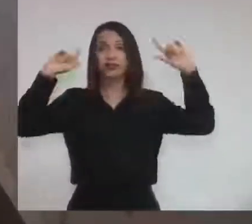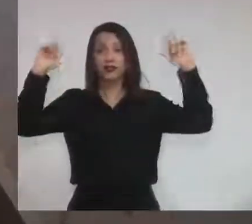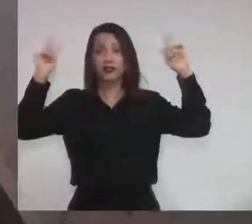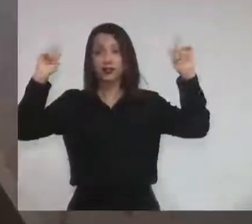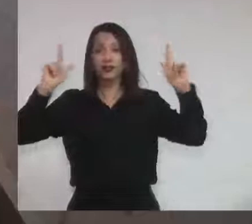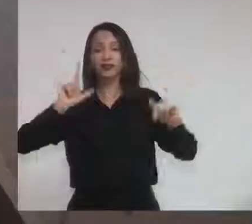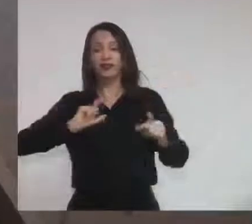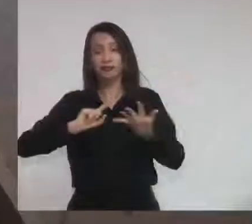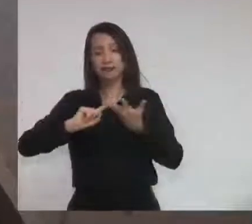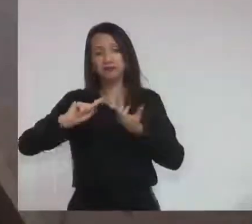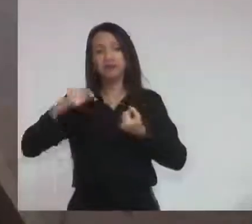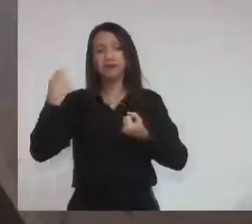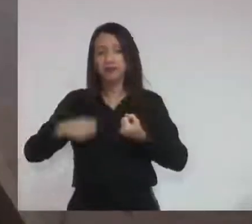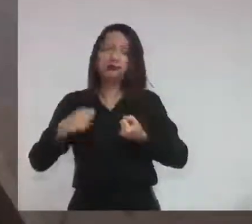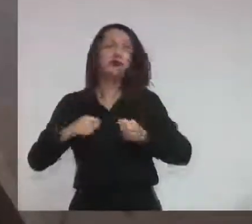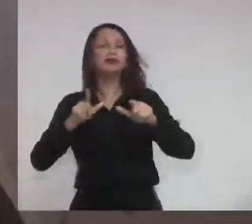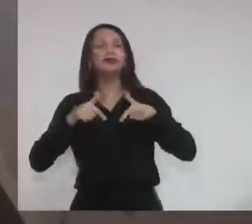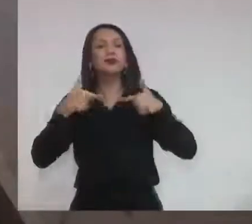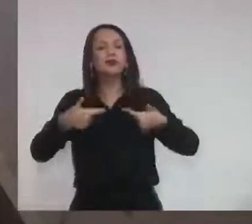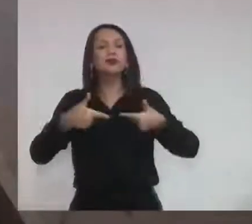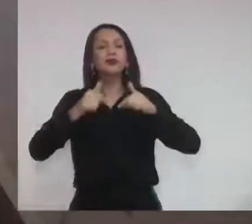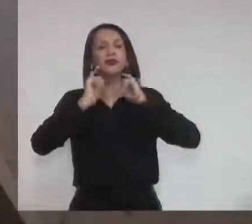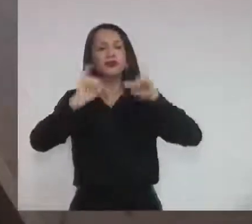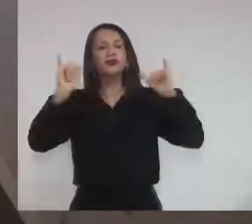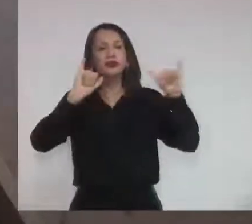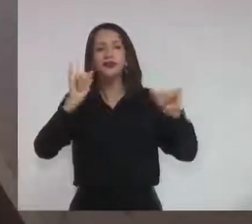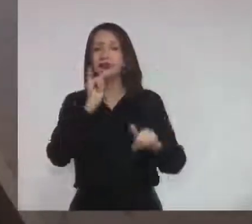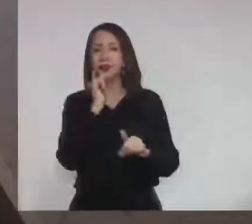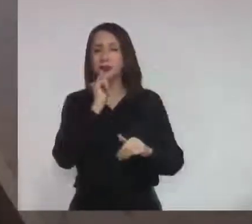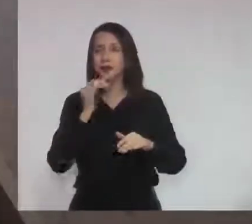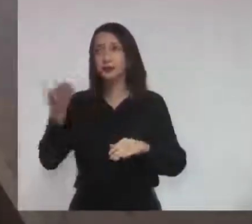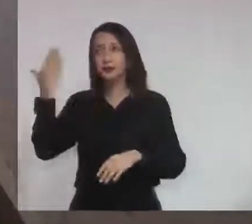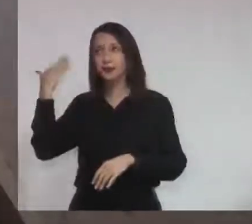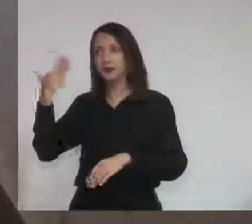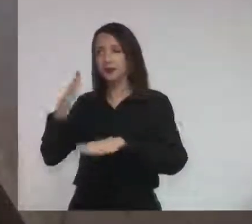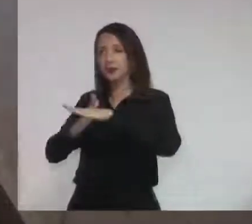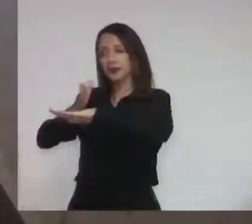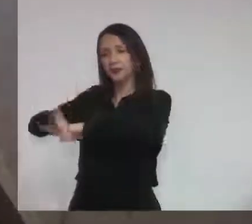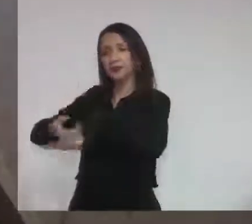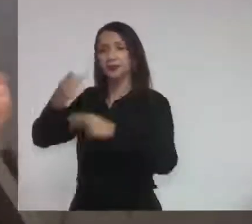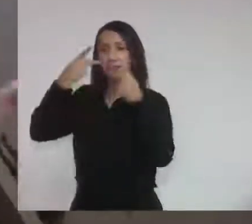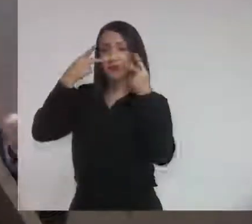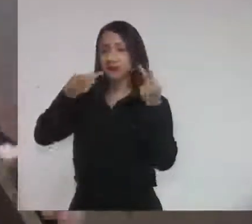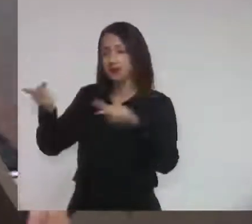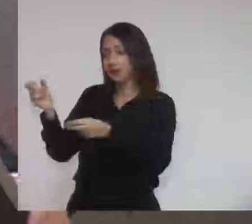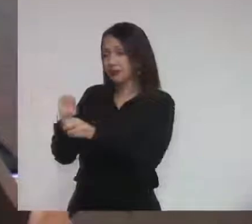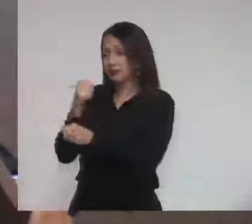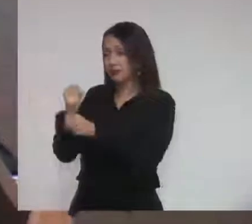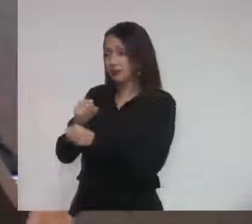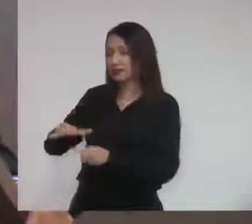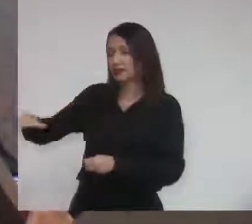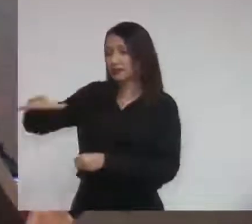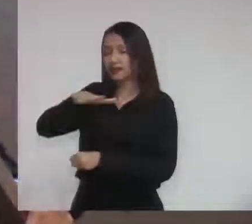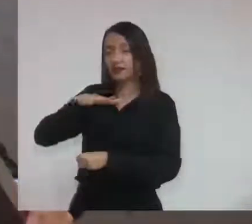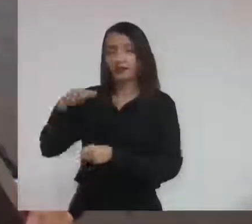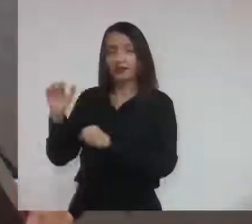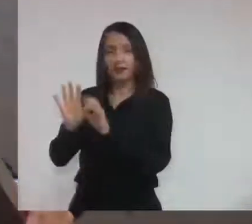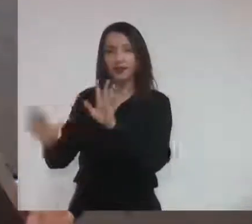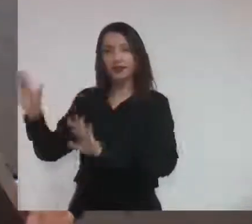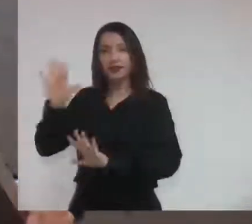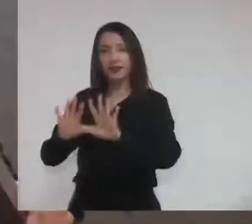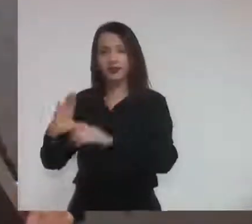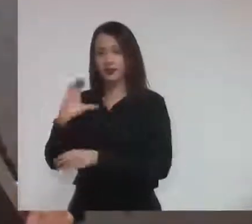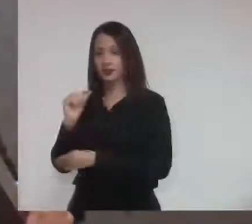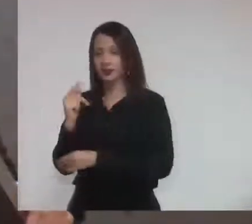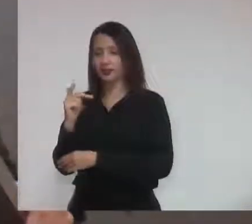campanhas que ocorrem que precisam ser feitas, né? Por exemplo, a gente foi há pouco tempo visitar a obra na área da saúde, lá da Capela,